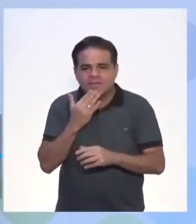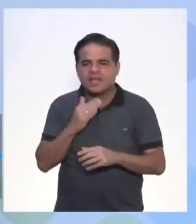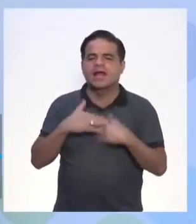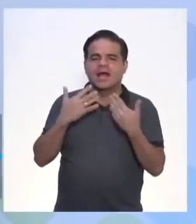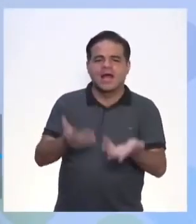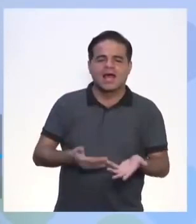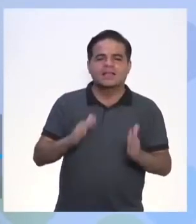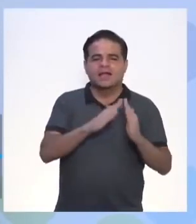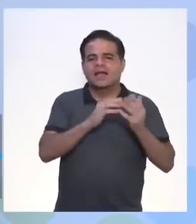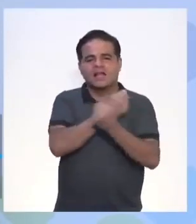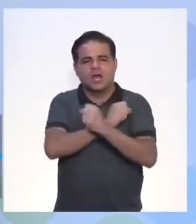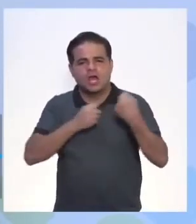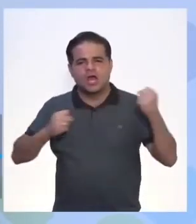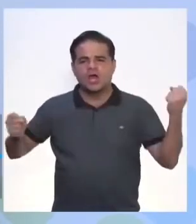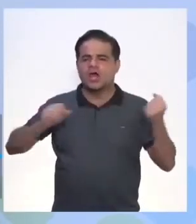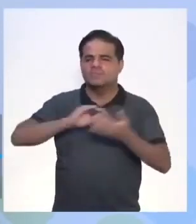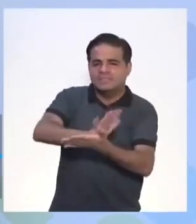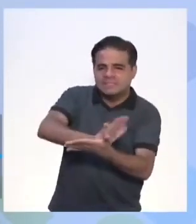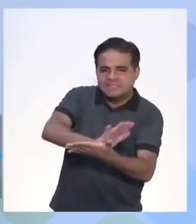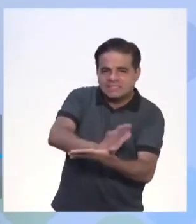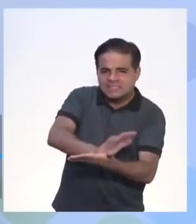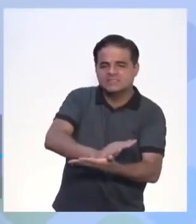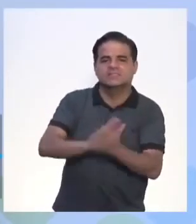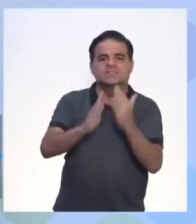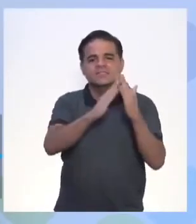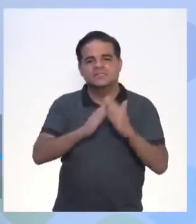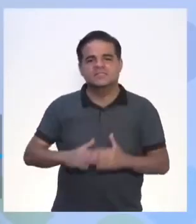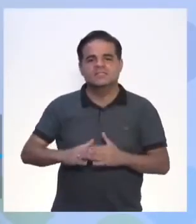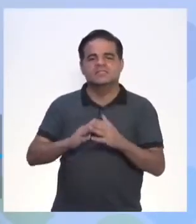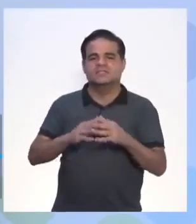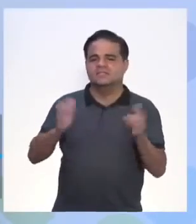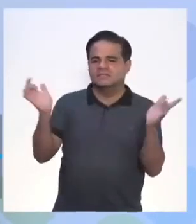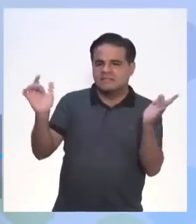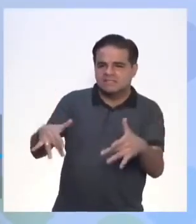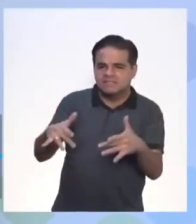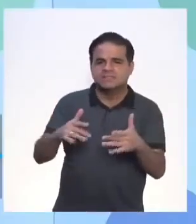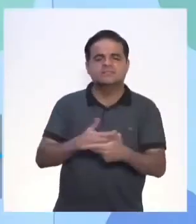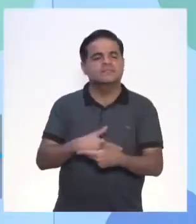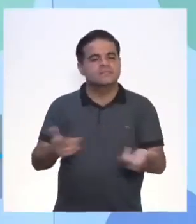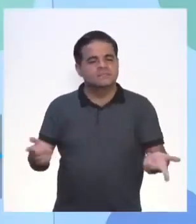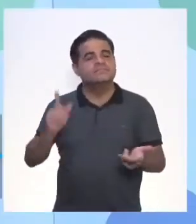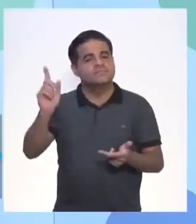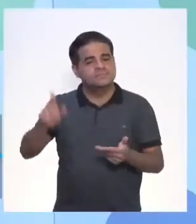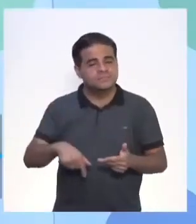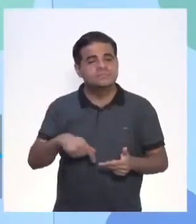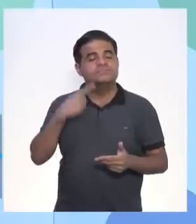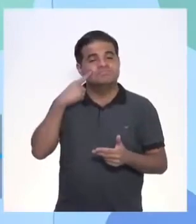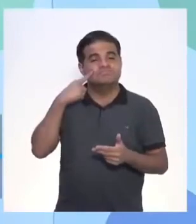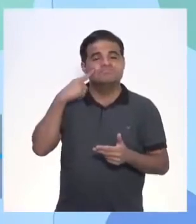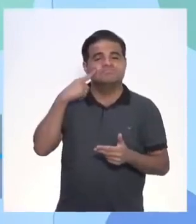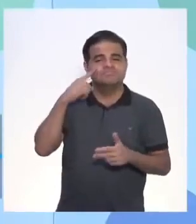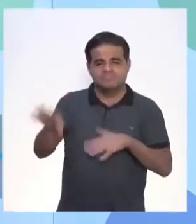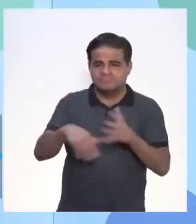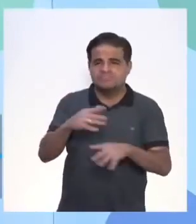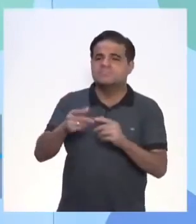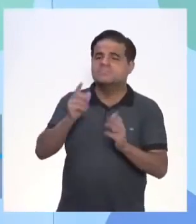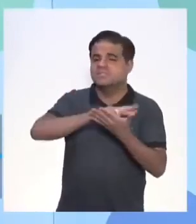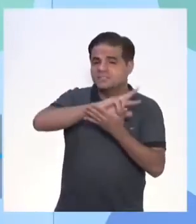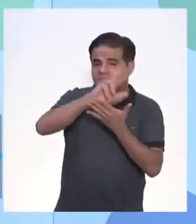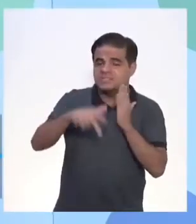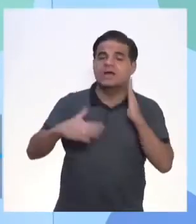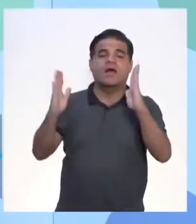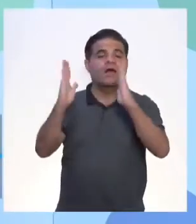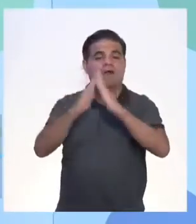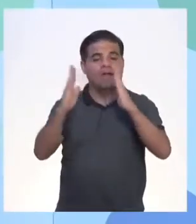Enorme, deserta, maltratada. Maltratada, desleixo. Isso mesmo. Então, nós vimos aí ó, as características, né,